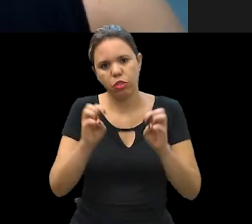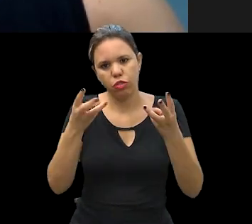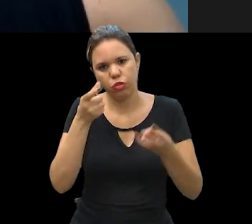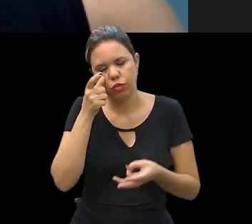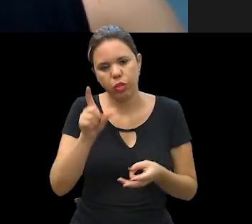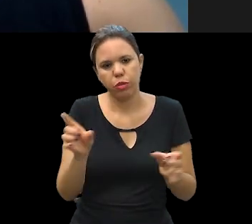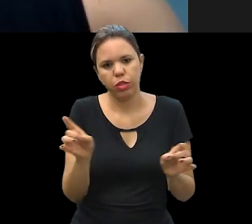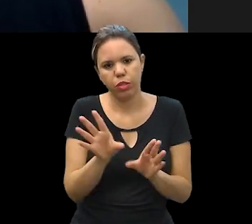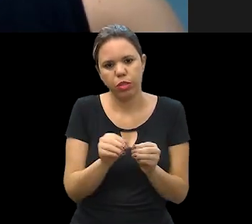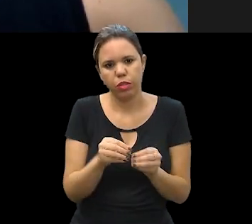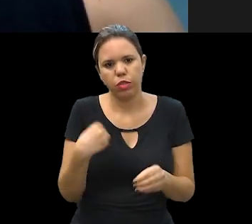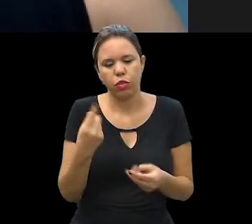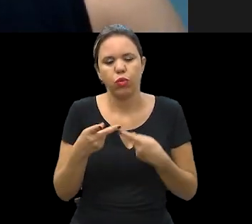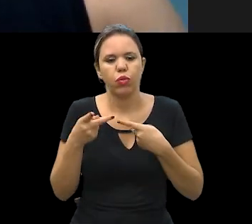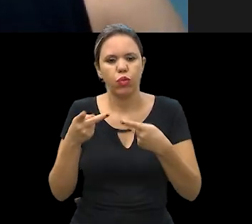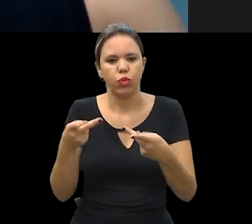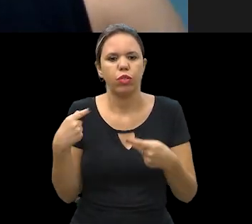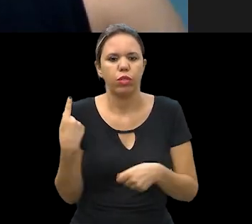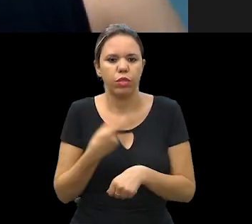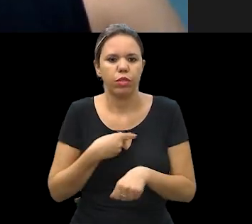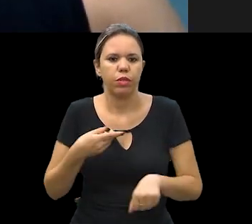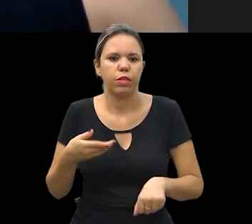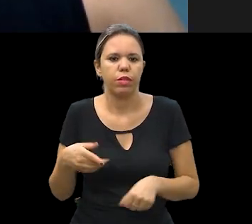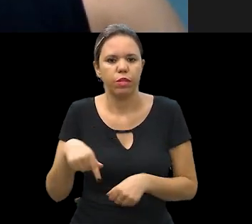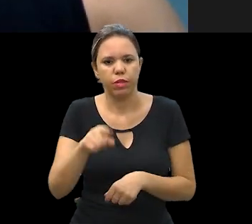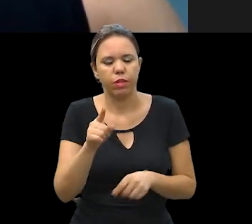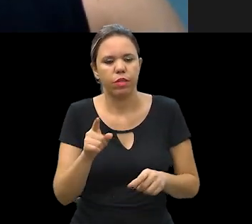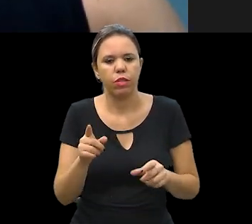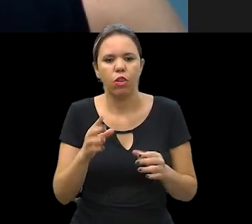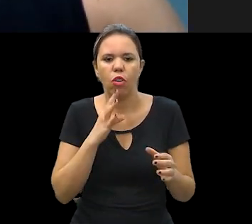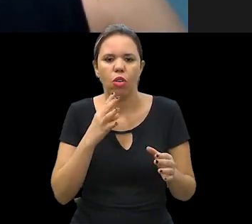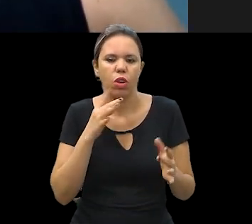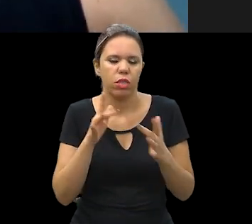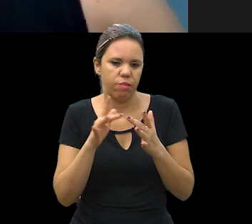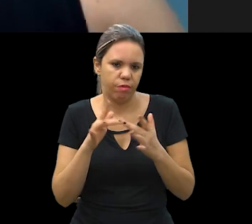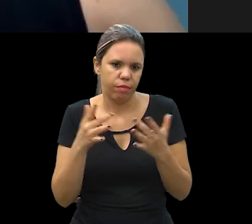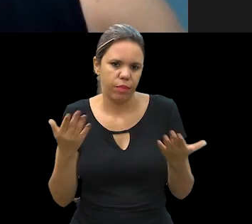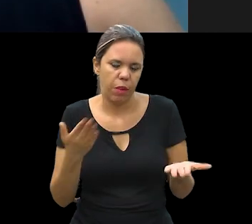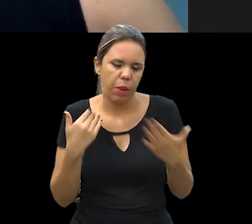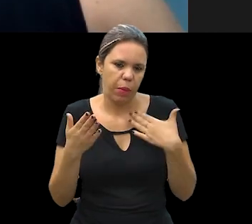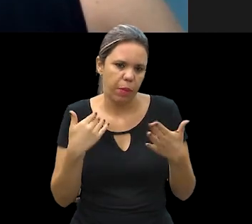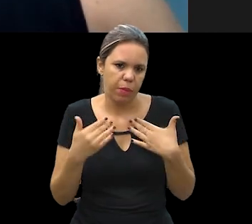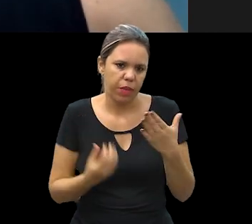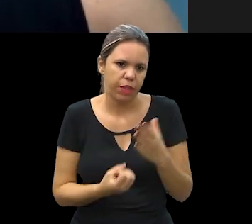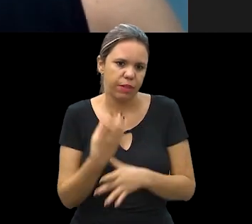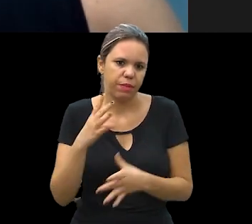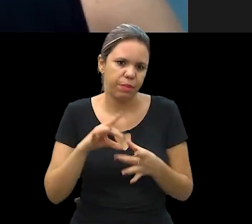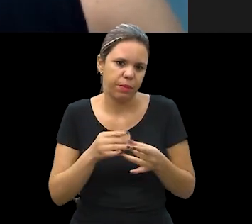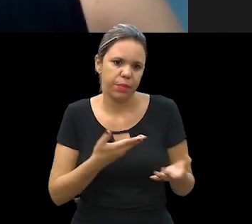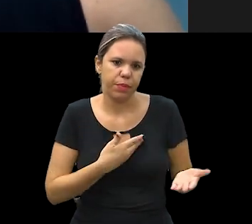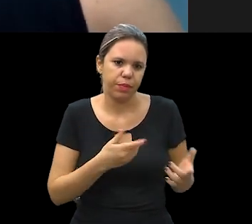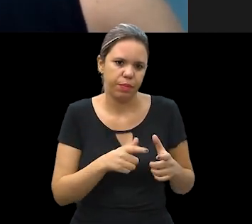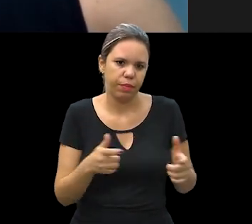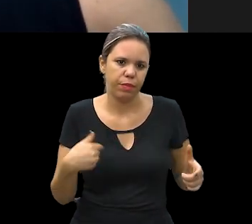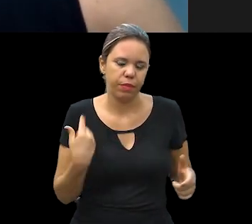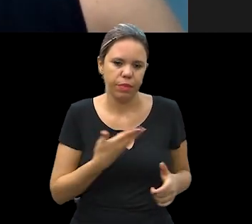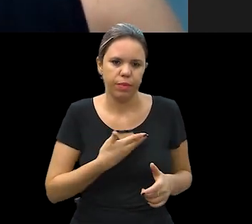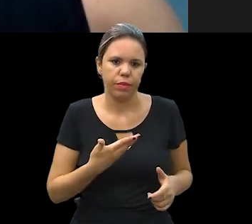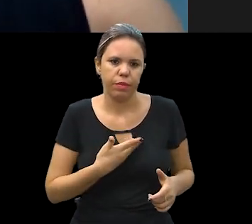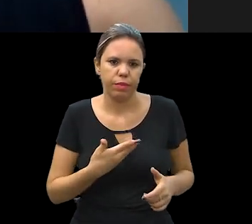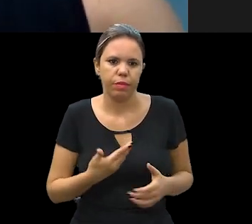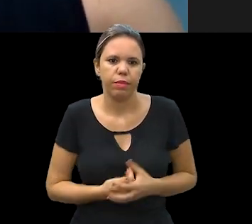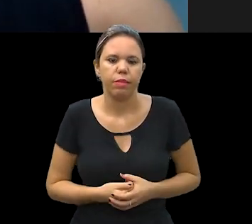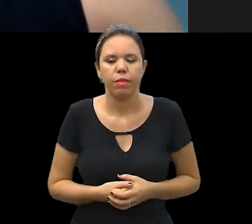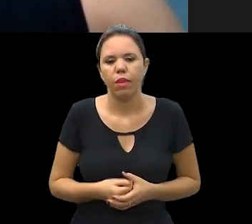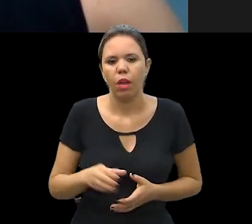deles, acabando o show deles, eles convidaram a gente para ir ao camarim para conhecer. E aí a gente criou uma amizade muito grande. Eu sou